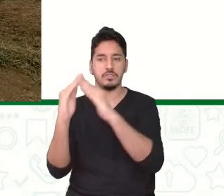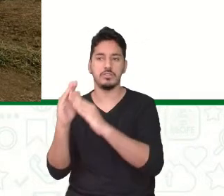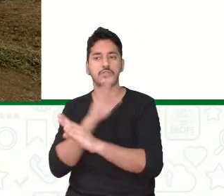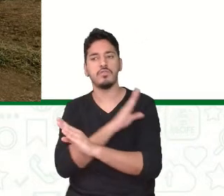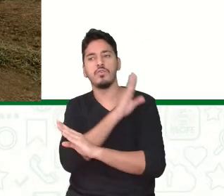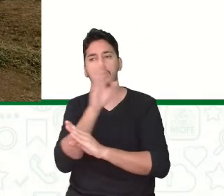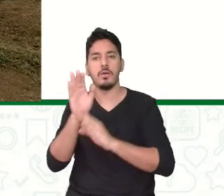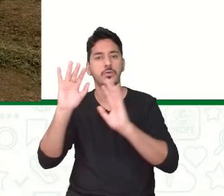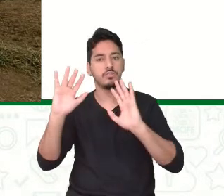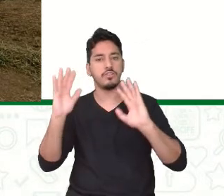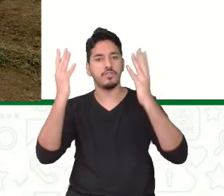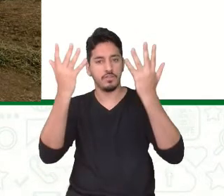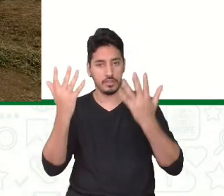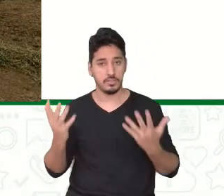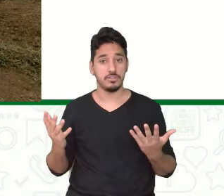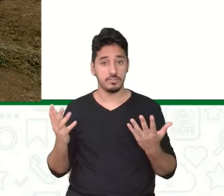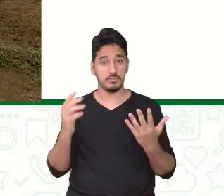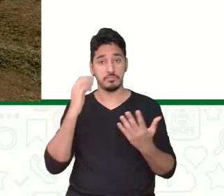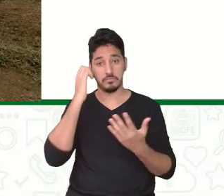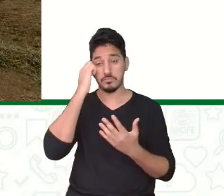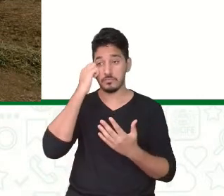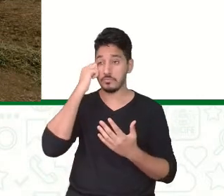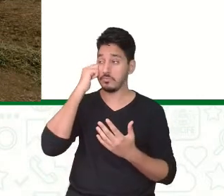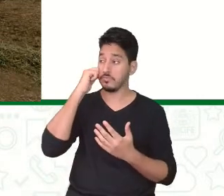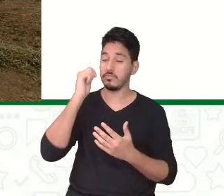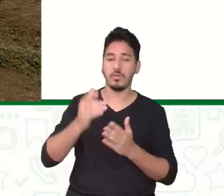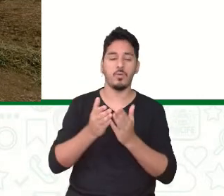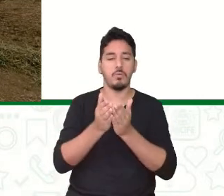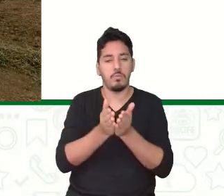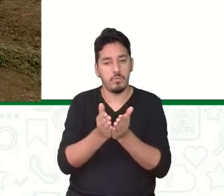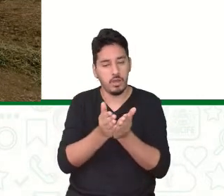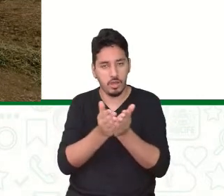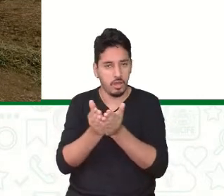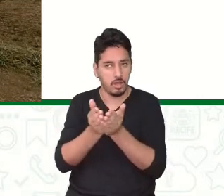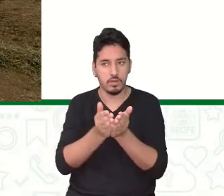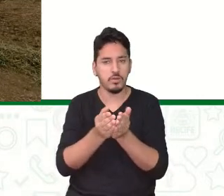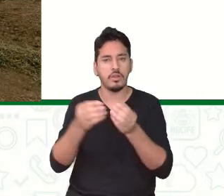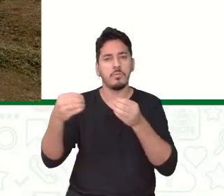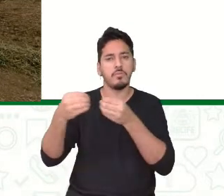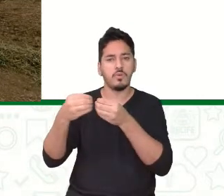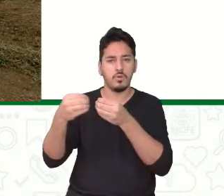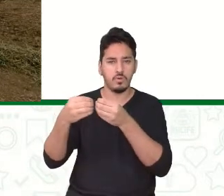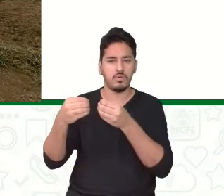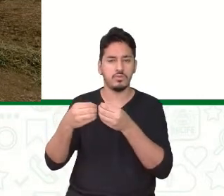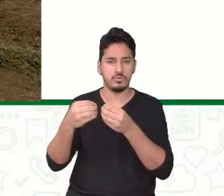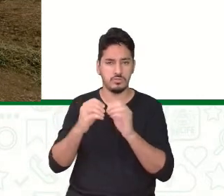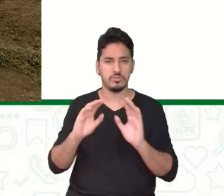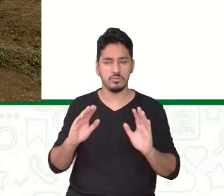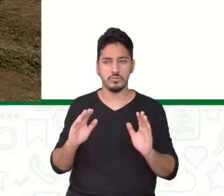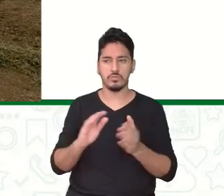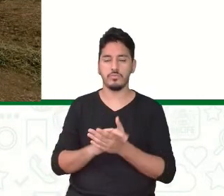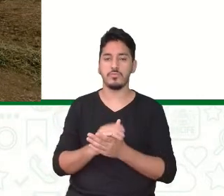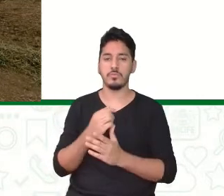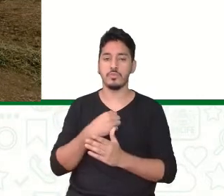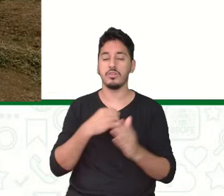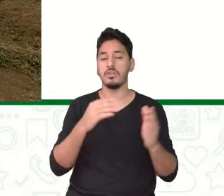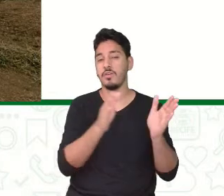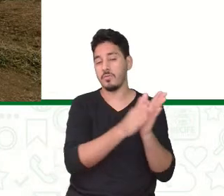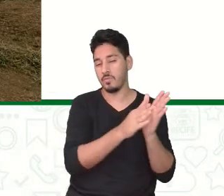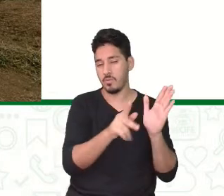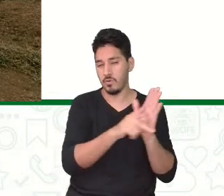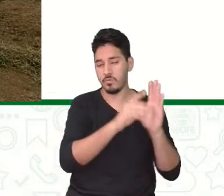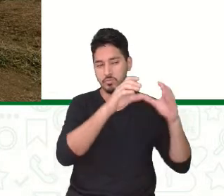para ir para essa festa. Era uma festa, né? Aí a gente pegou o barco. Essa aldeia era próxima da aldeia que eu estava. Eu estava na aldeia